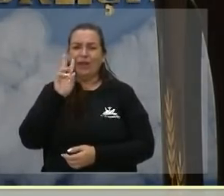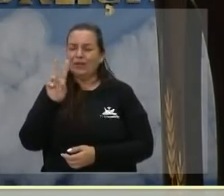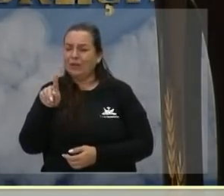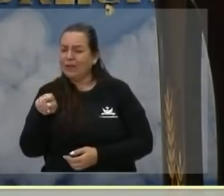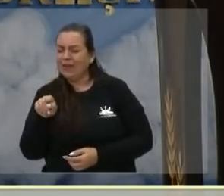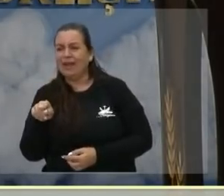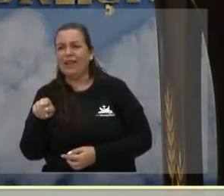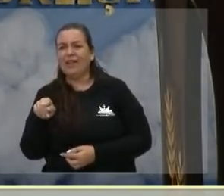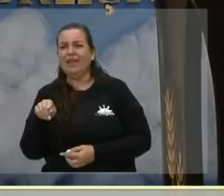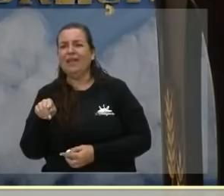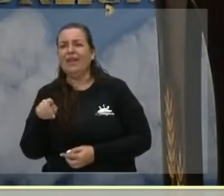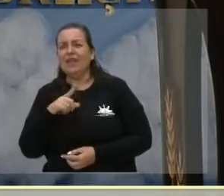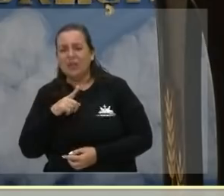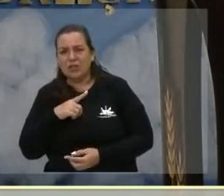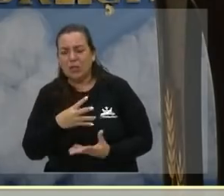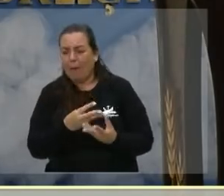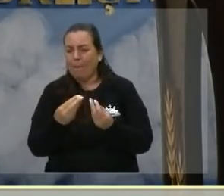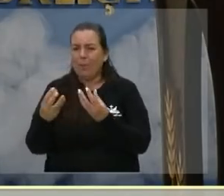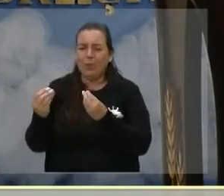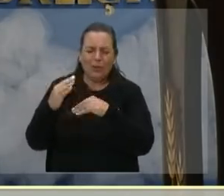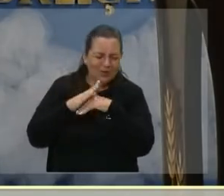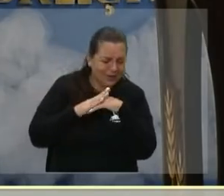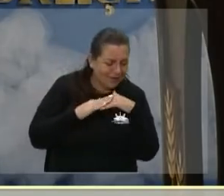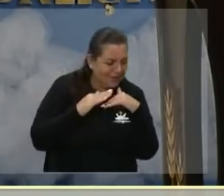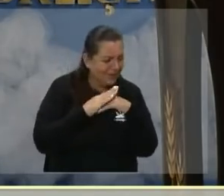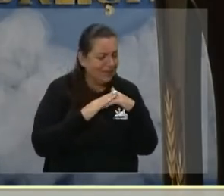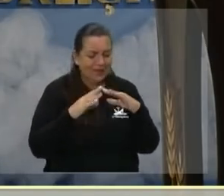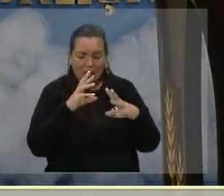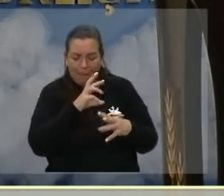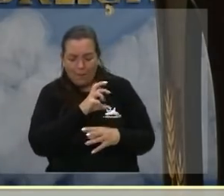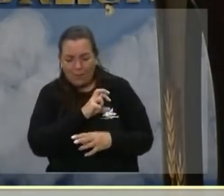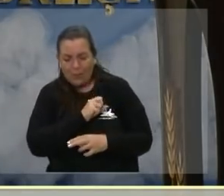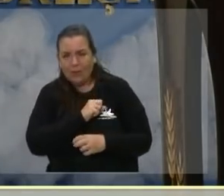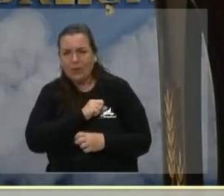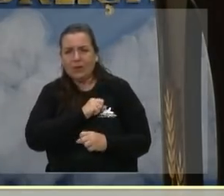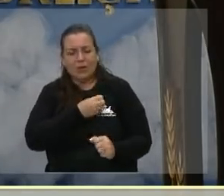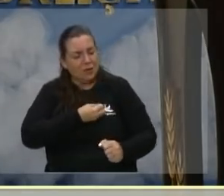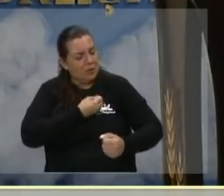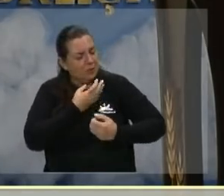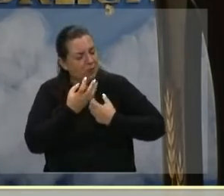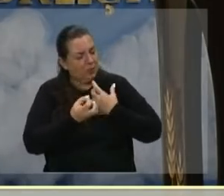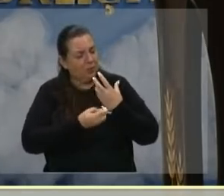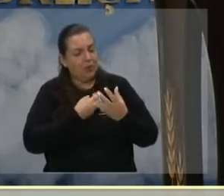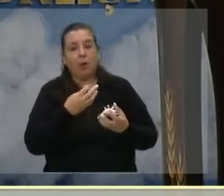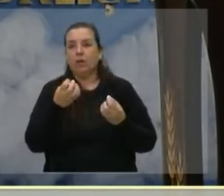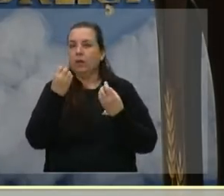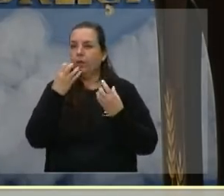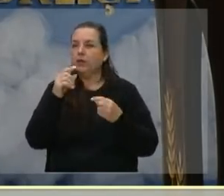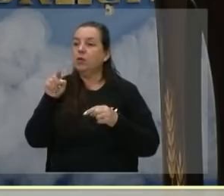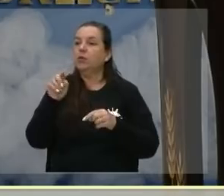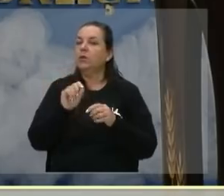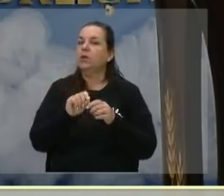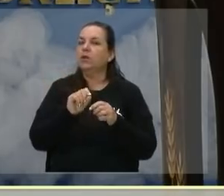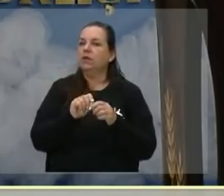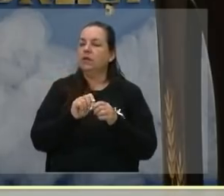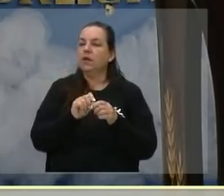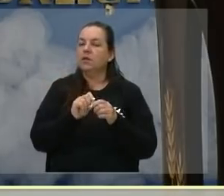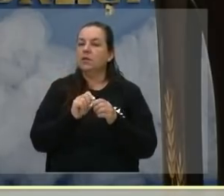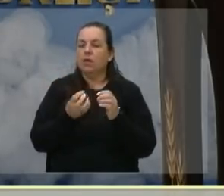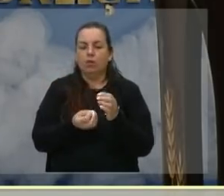esse homem tivesse tanta doçura fogo da caridade e o que que ele começou